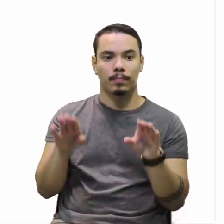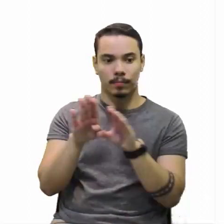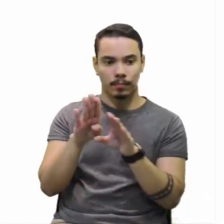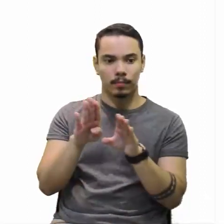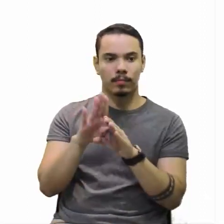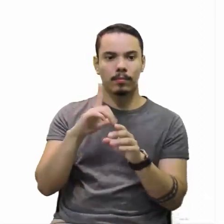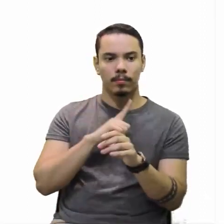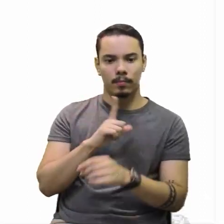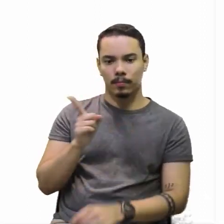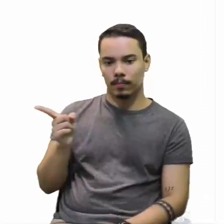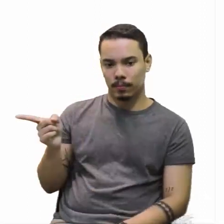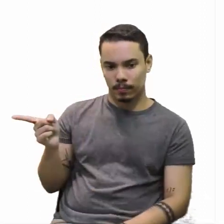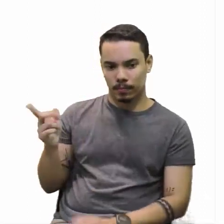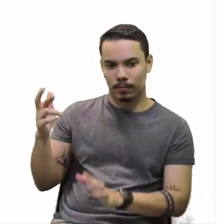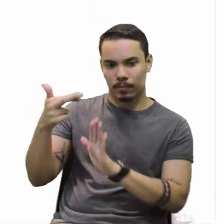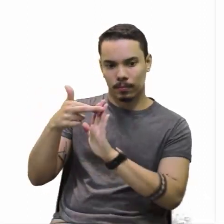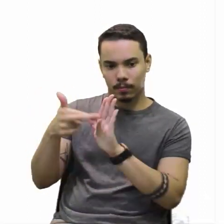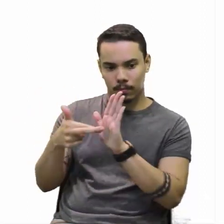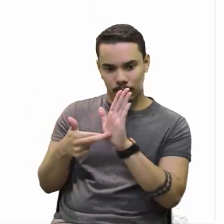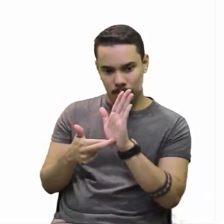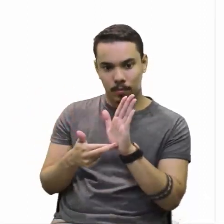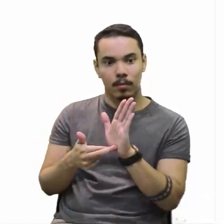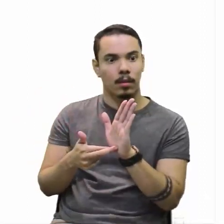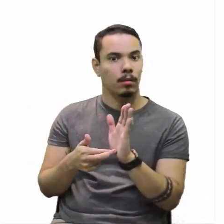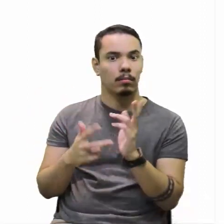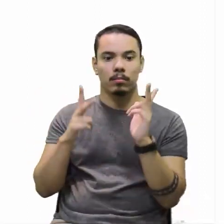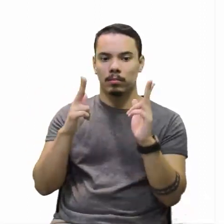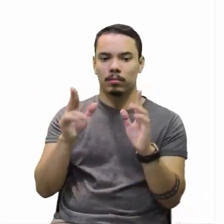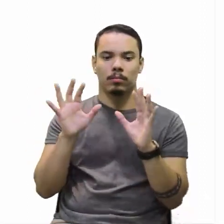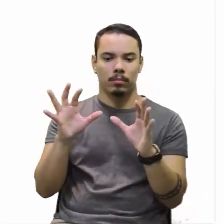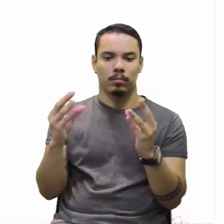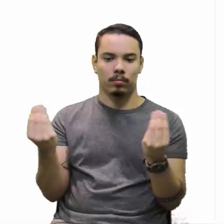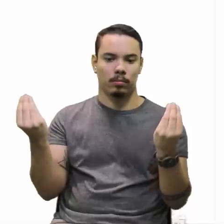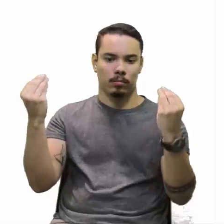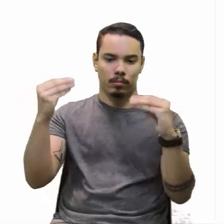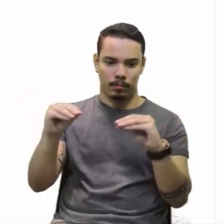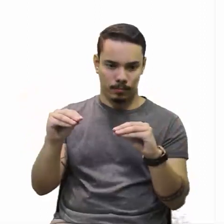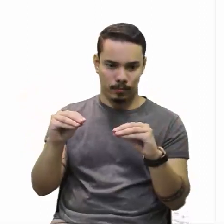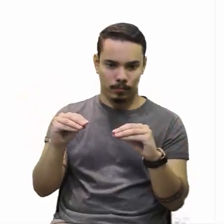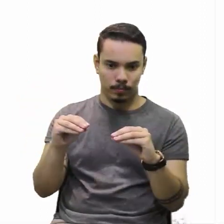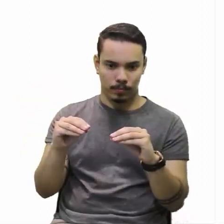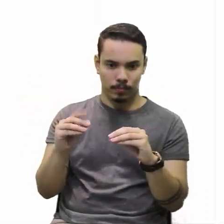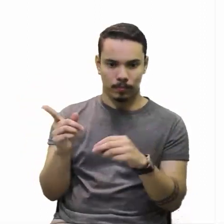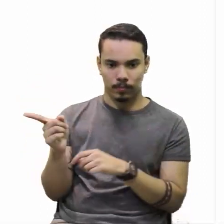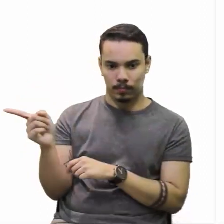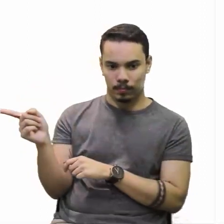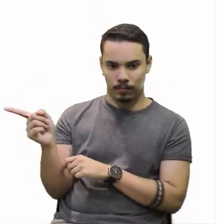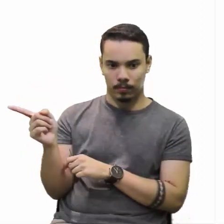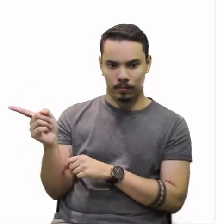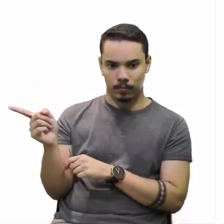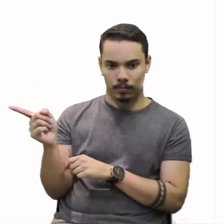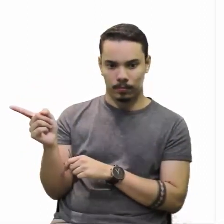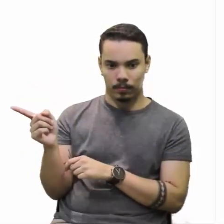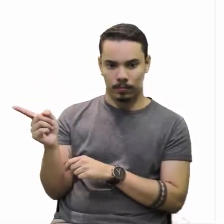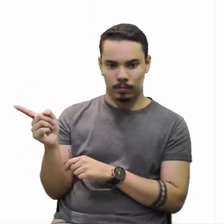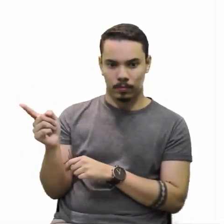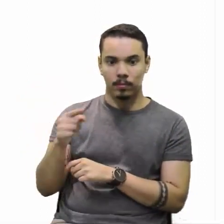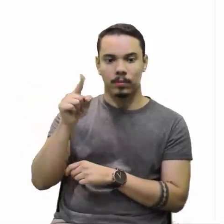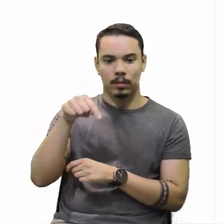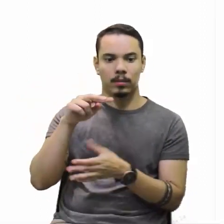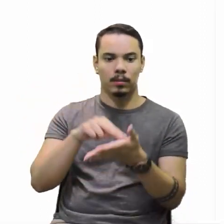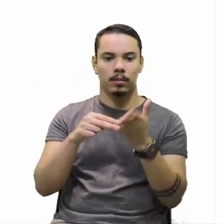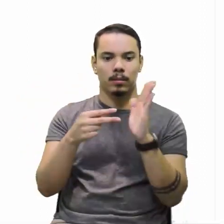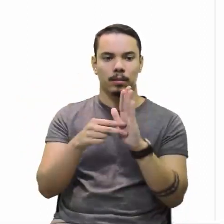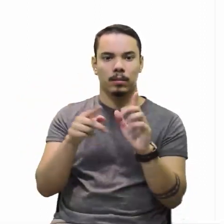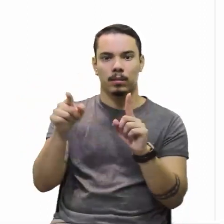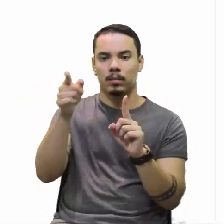sobre ΔT e I é igual a E sobre R, né? Sabemos disso. Esse é o epsilon, né? É porque usou o Ezinho aqui, mas é o epsilon aí